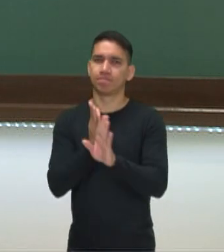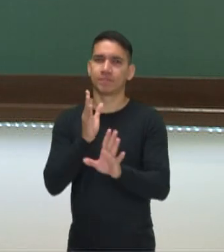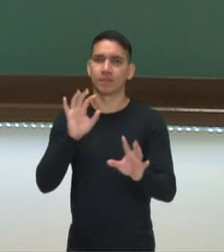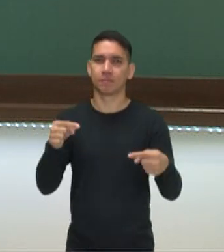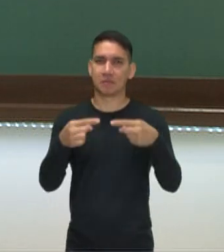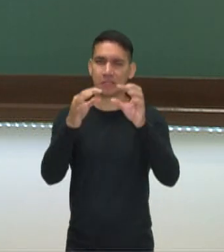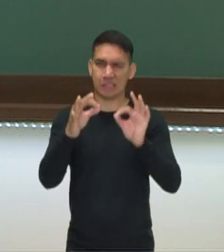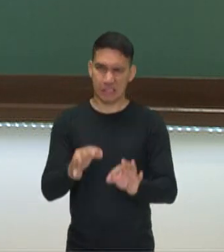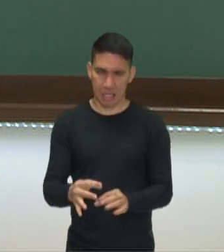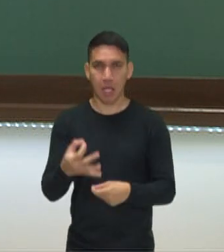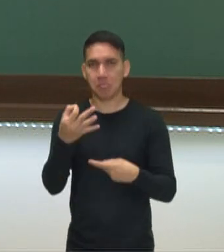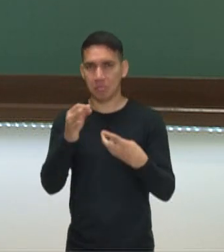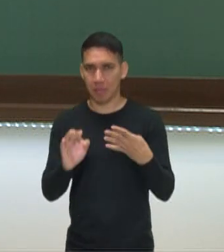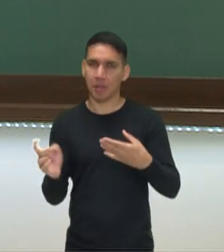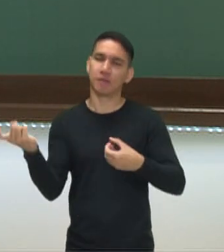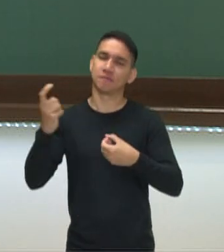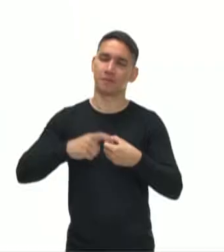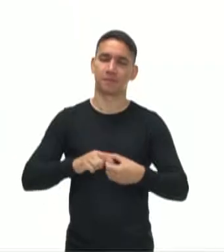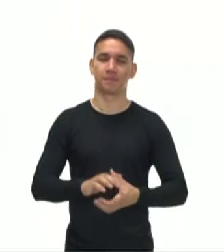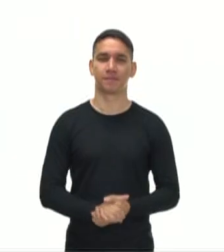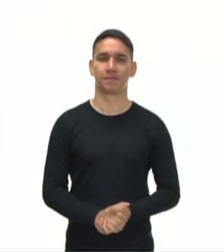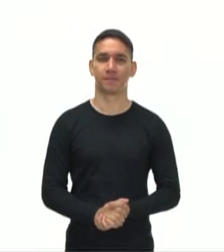certo para conferir daqui a pouquinho.